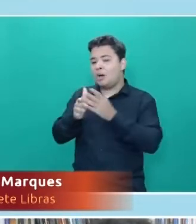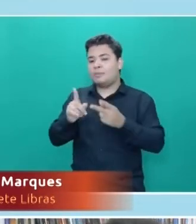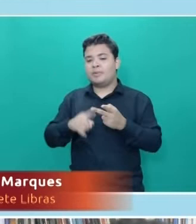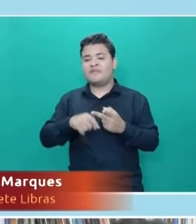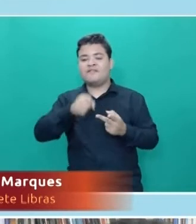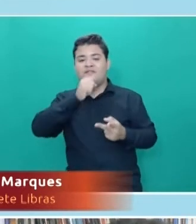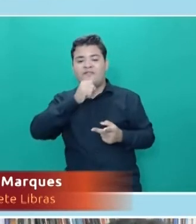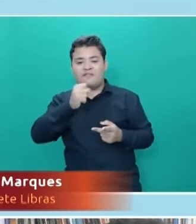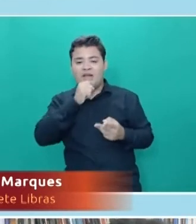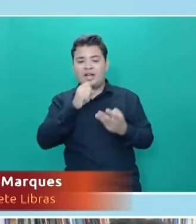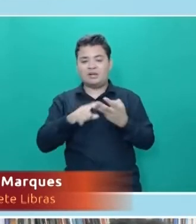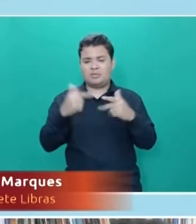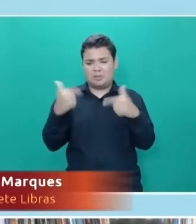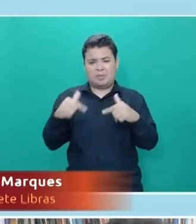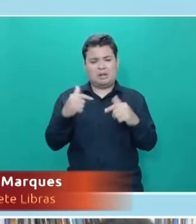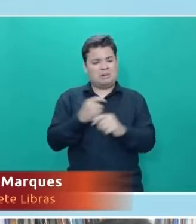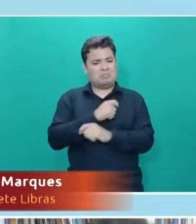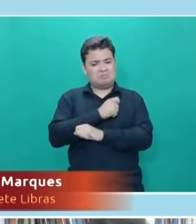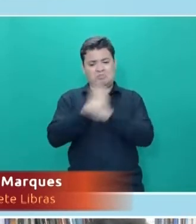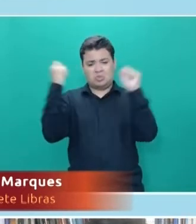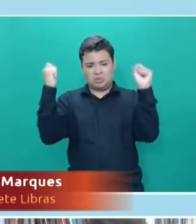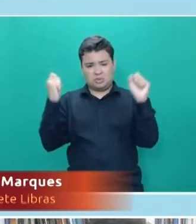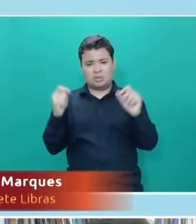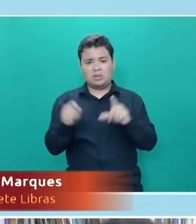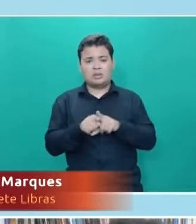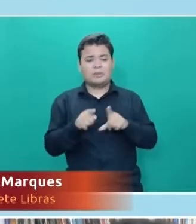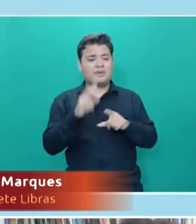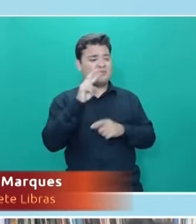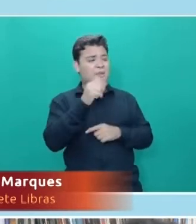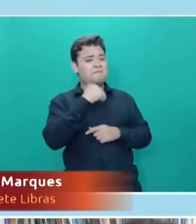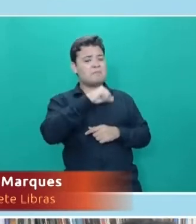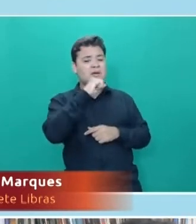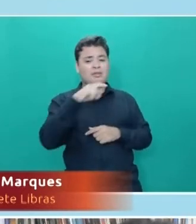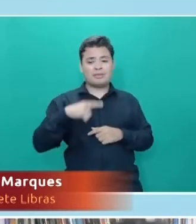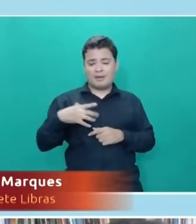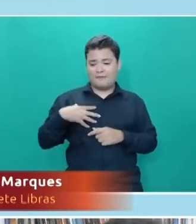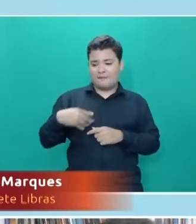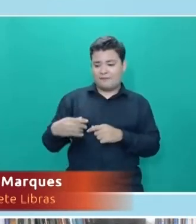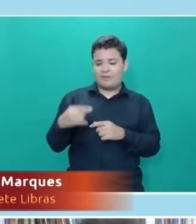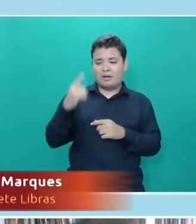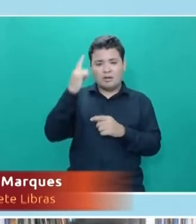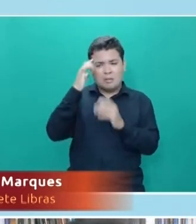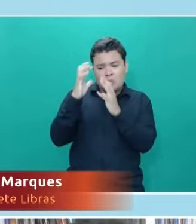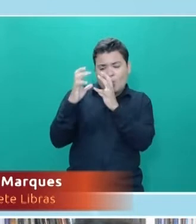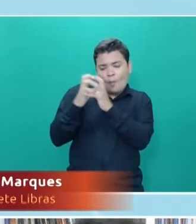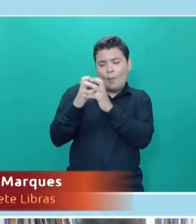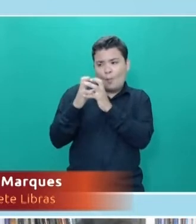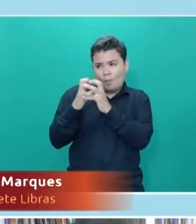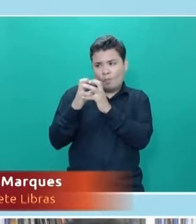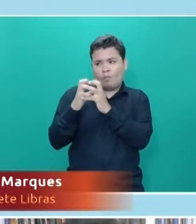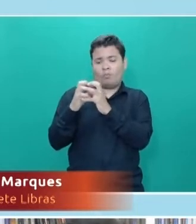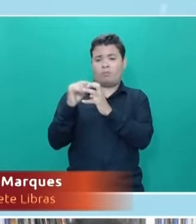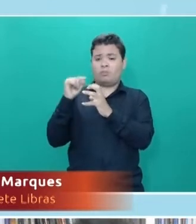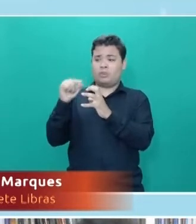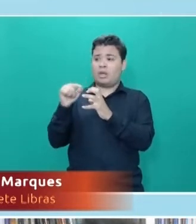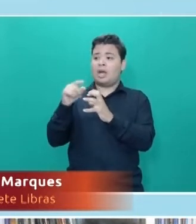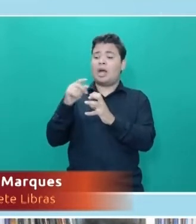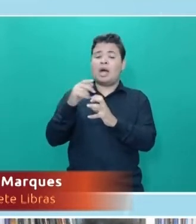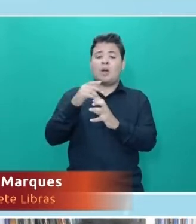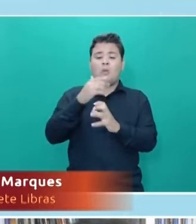de olhar para a mãe que tem um filho com microcefalia e que o canalha do marido abandonou, então, portanto, ela tem um